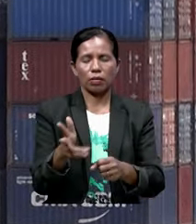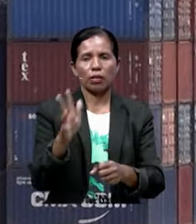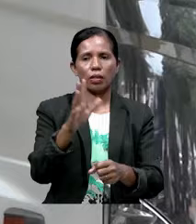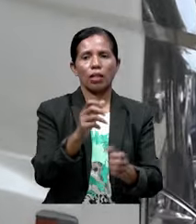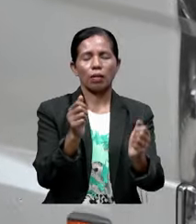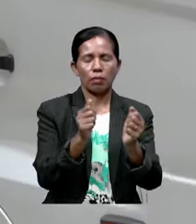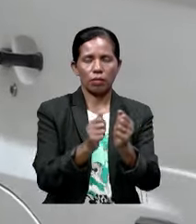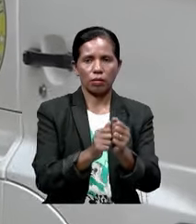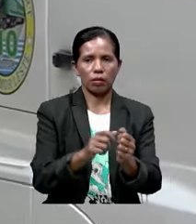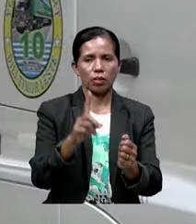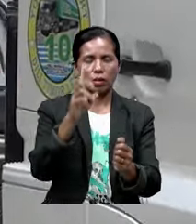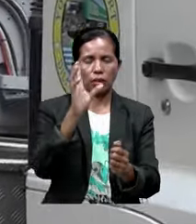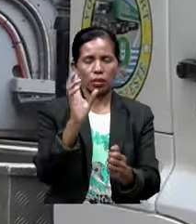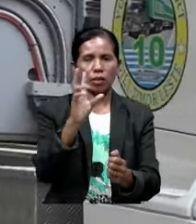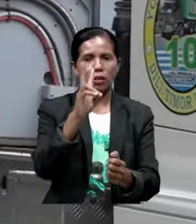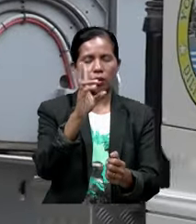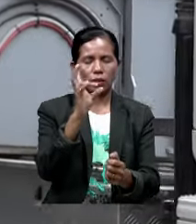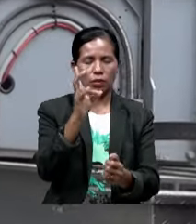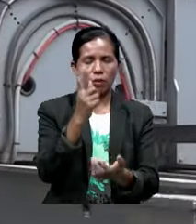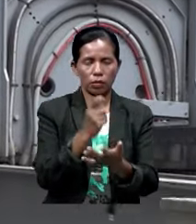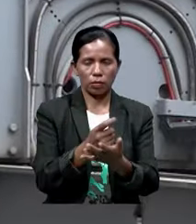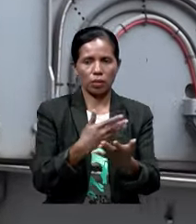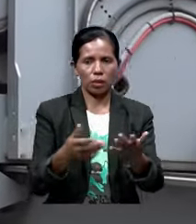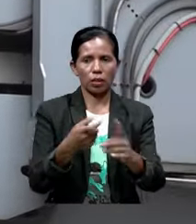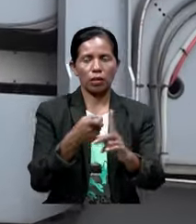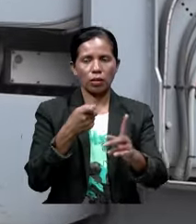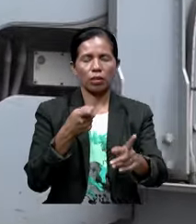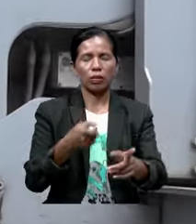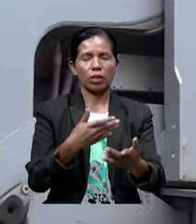contator rihun hitu resen, sa san hirak ne maioria